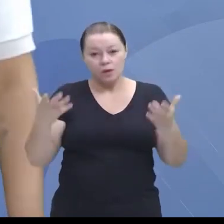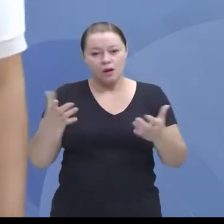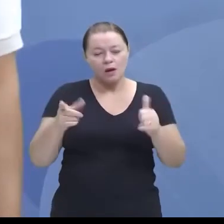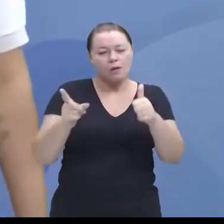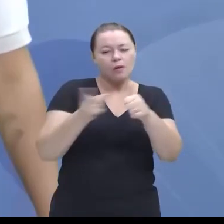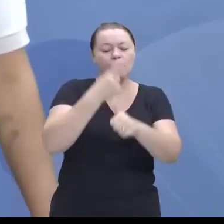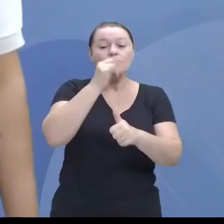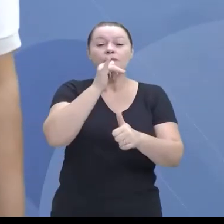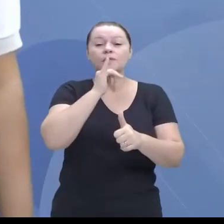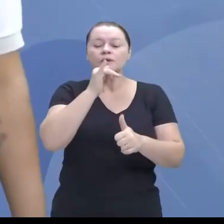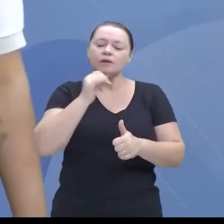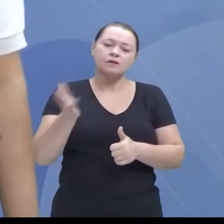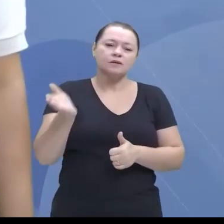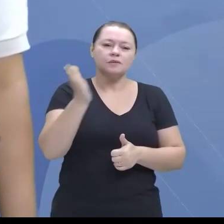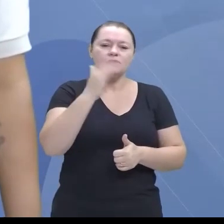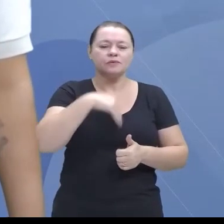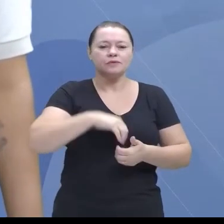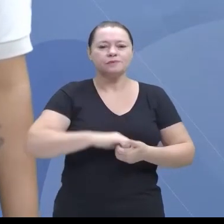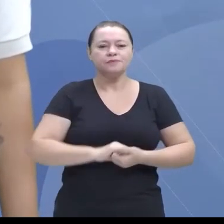vem comigo.